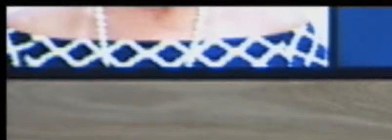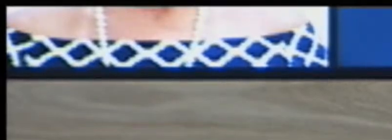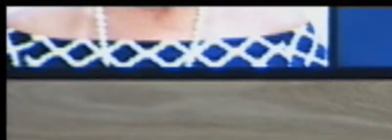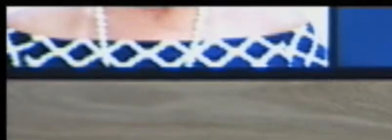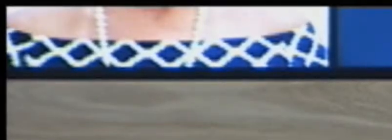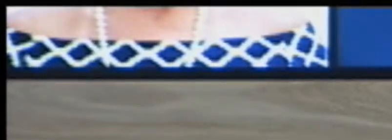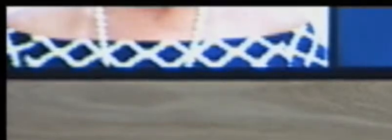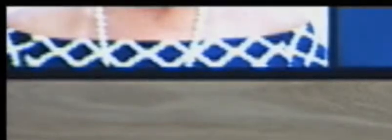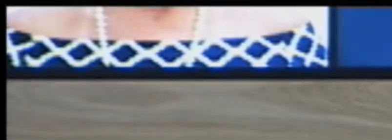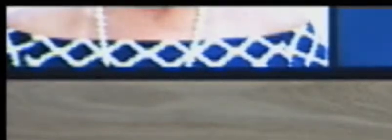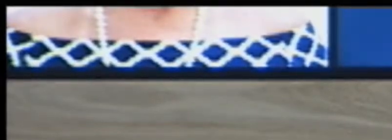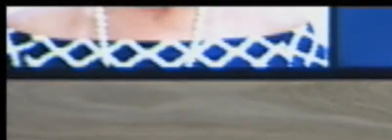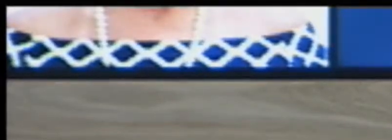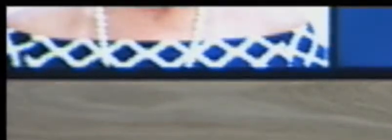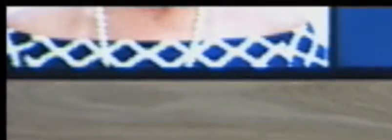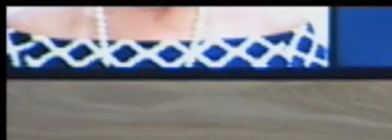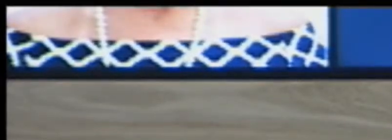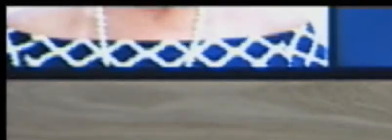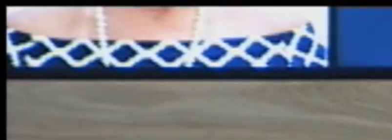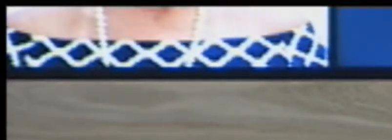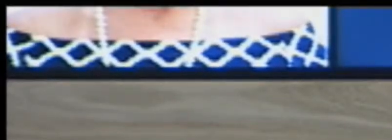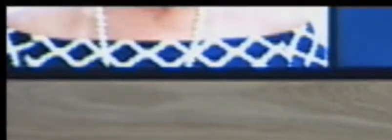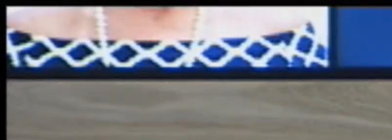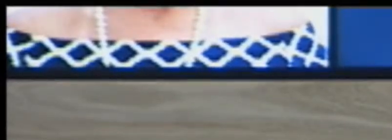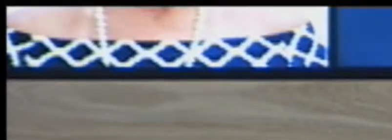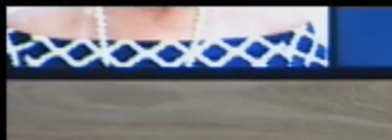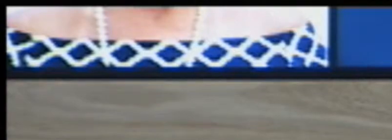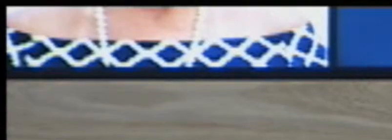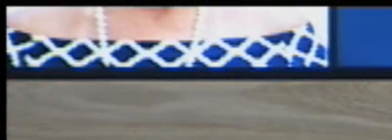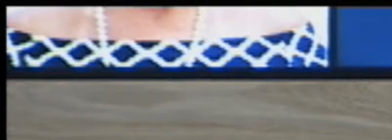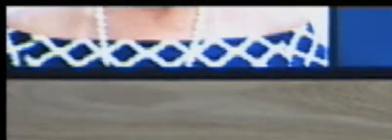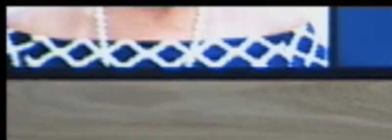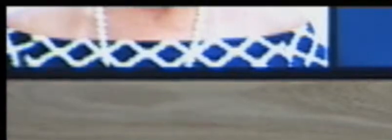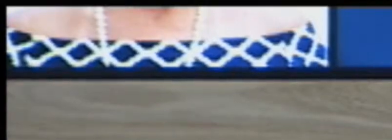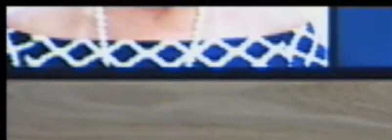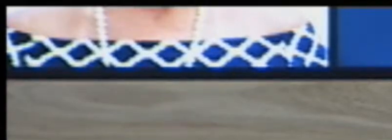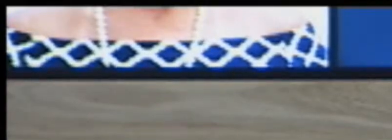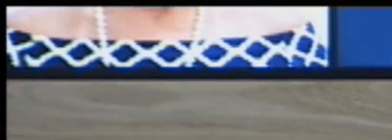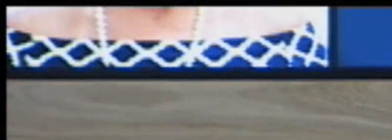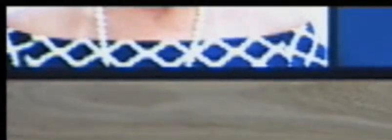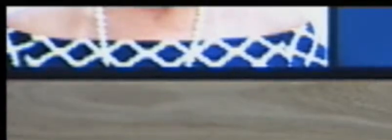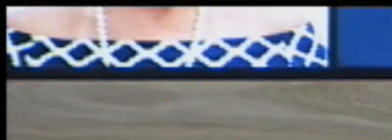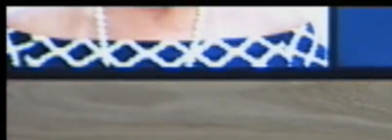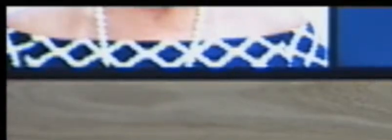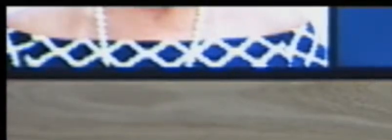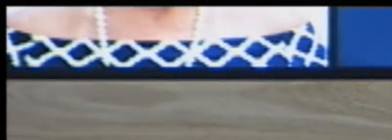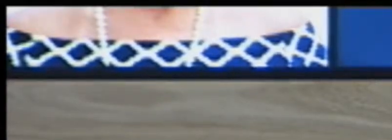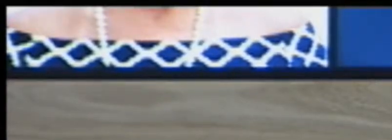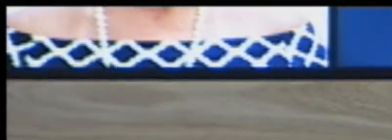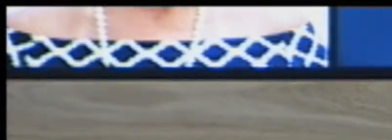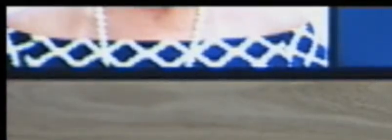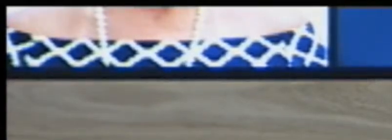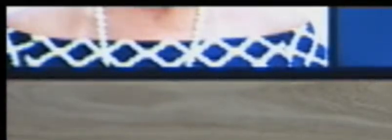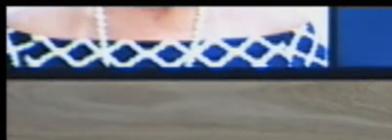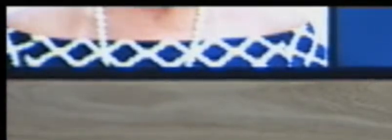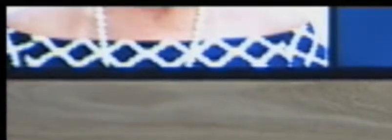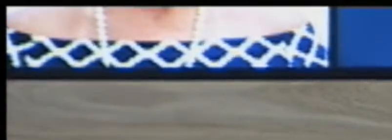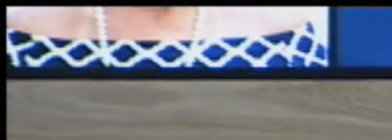com o número que ele estará, que cada pessoa estará, é dentro daquele critério do